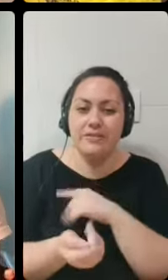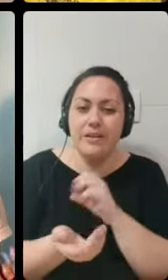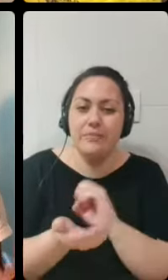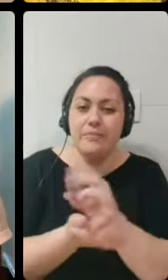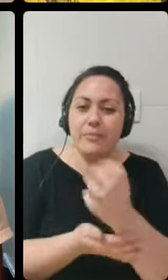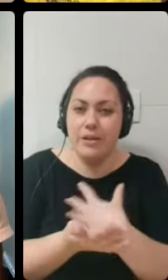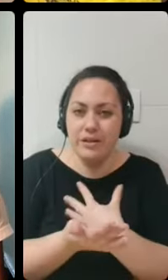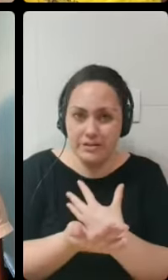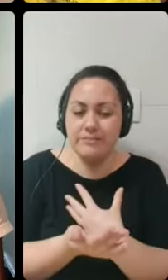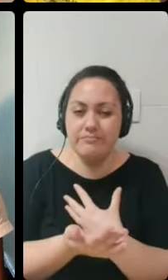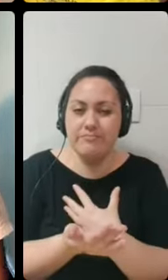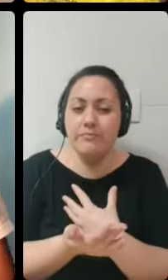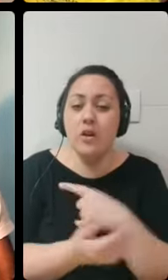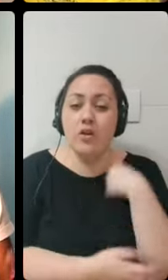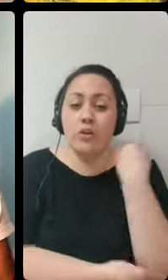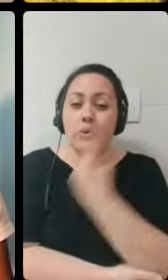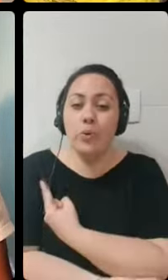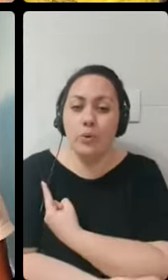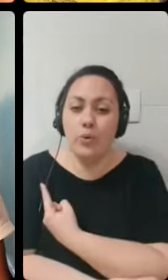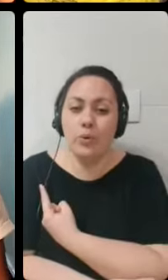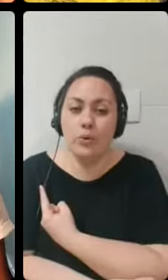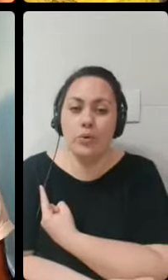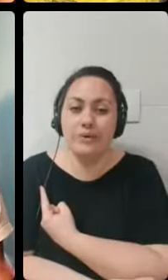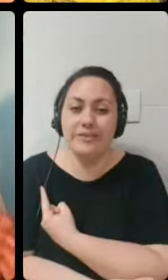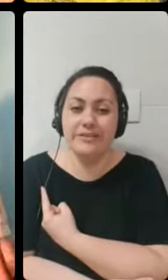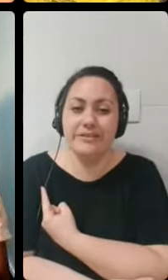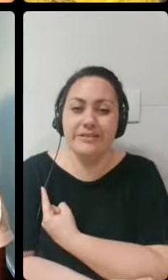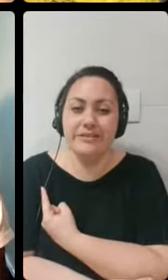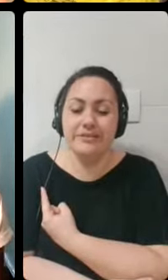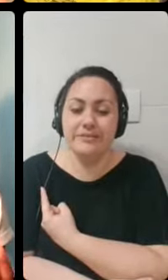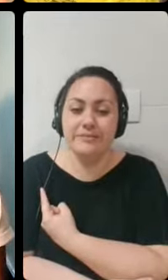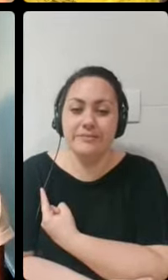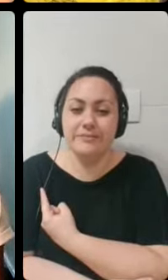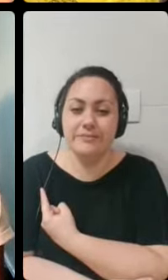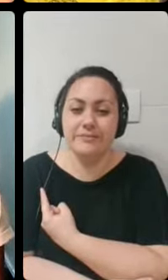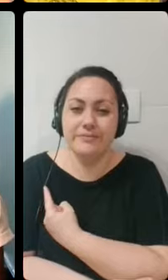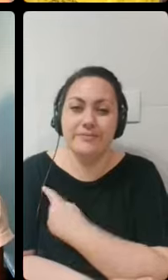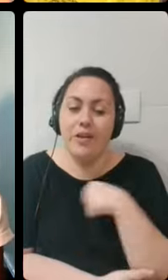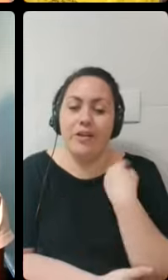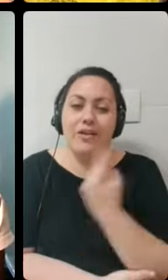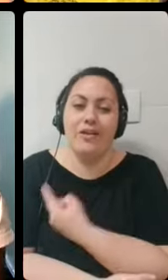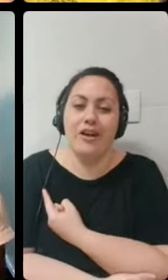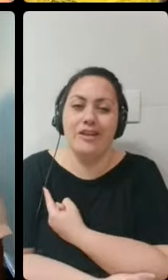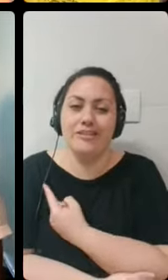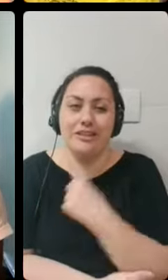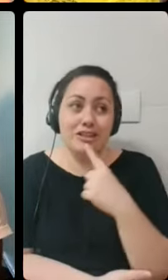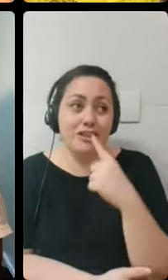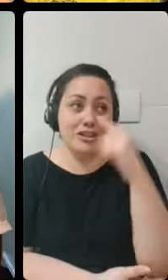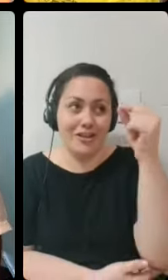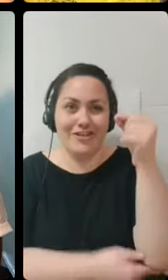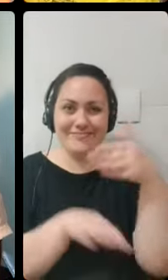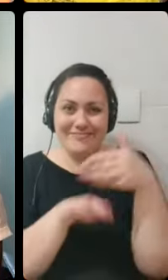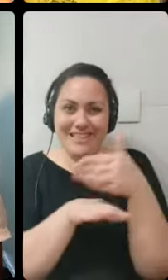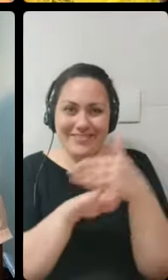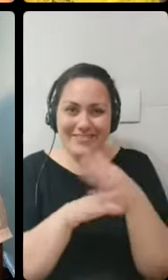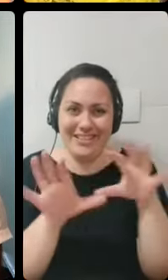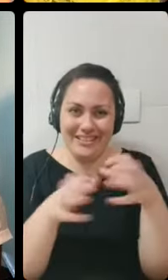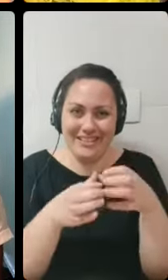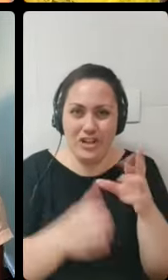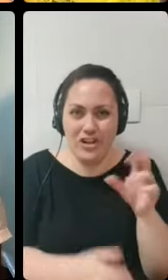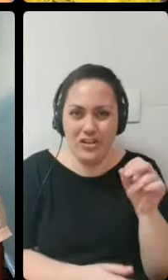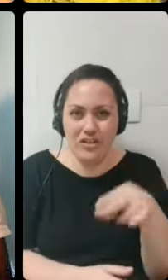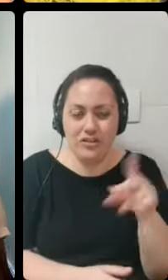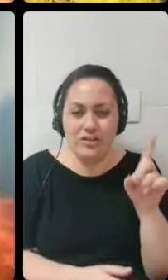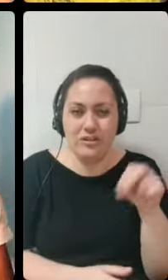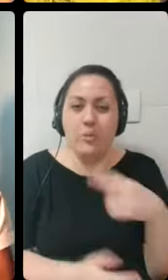gente consegue... Assim que a gente é selecionado, a gente começa a entrar em contato com várias pessoas do município para construir as oficinas, né? Pessoas